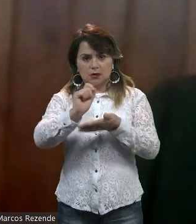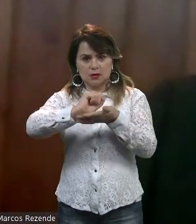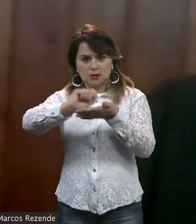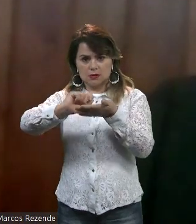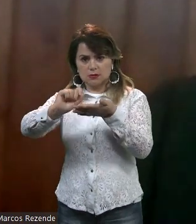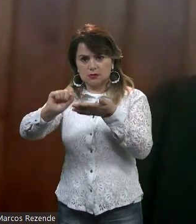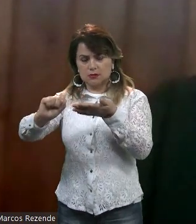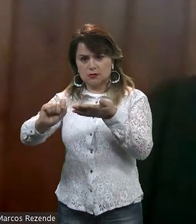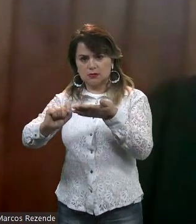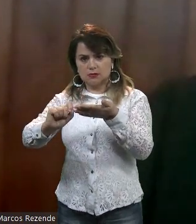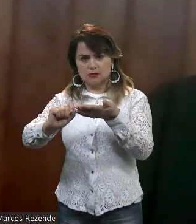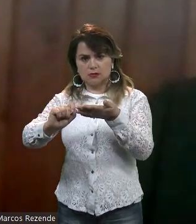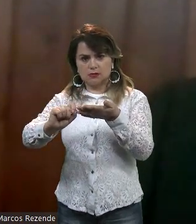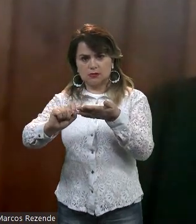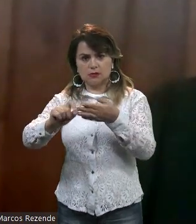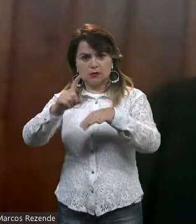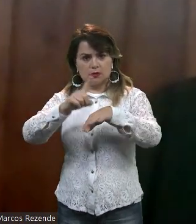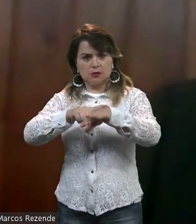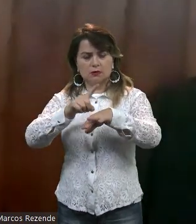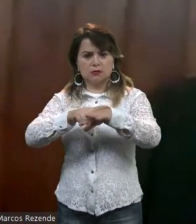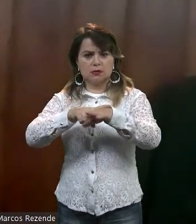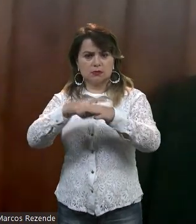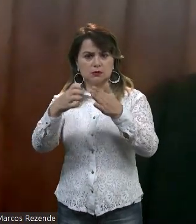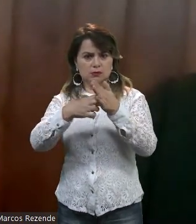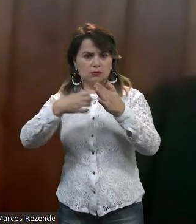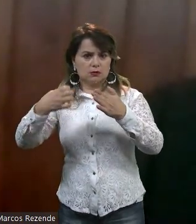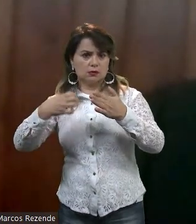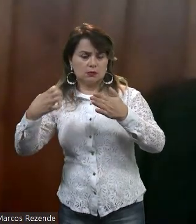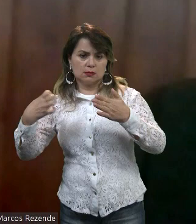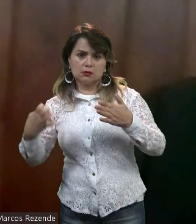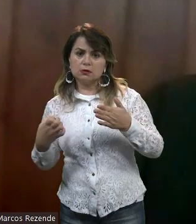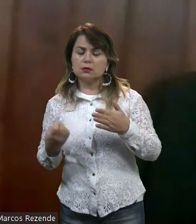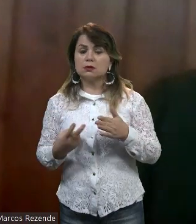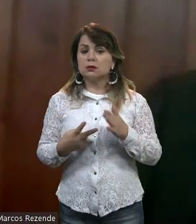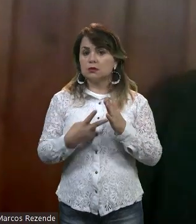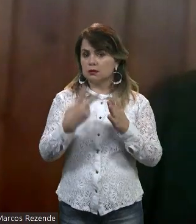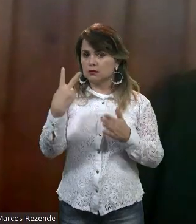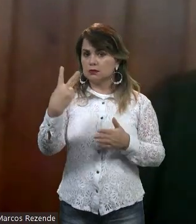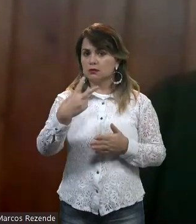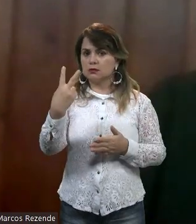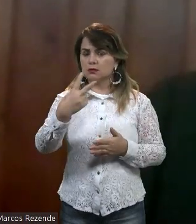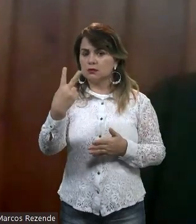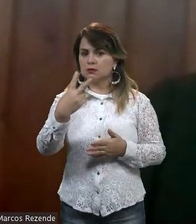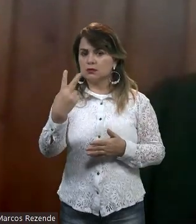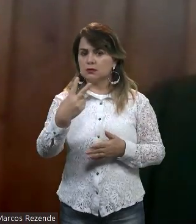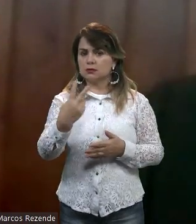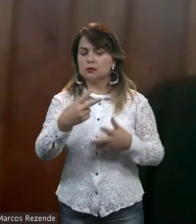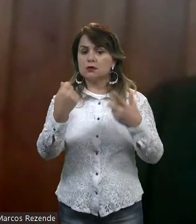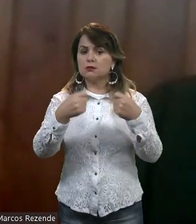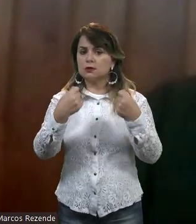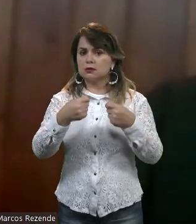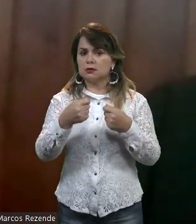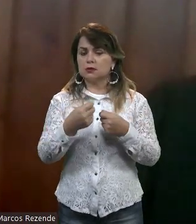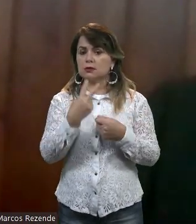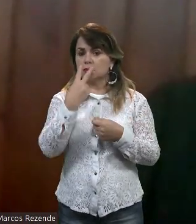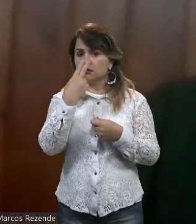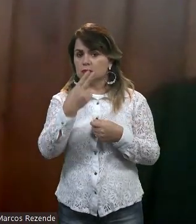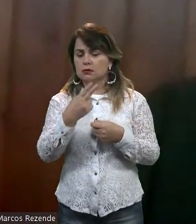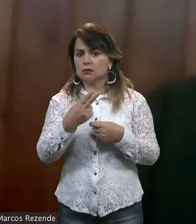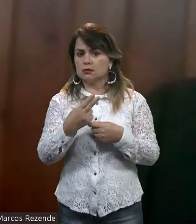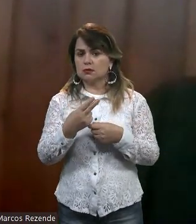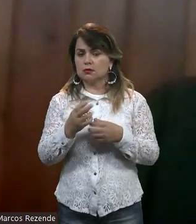da dispensa do prazo regimental de emendas. E segundo, que tenhamos o parecer da Comissão